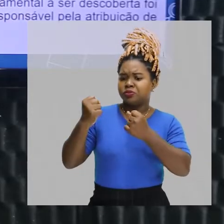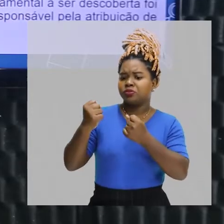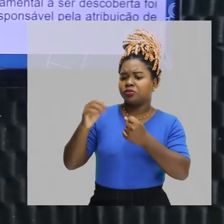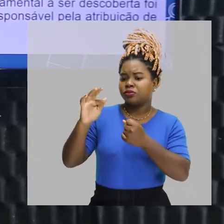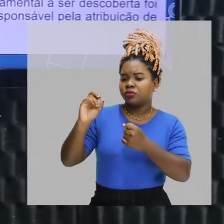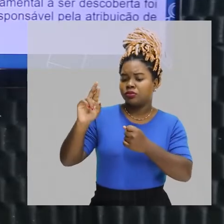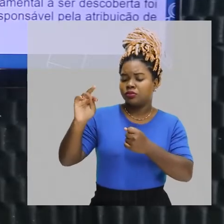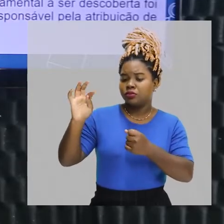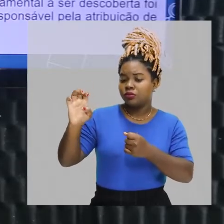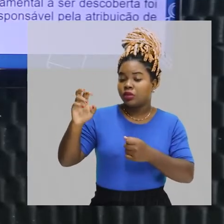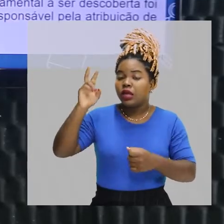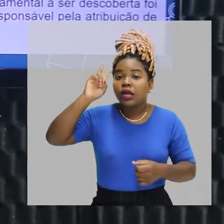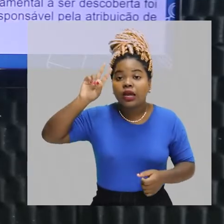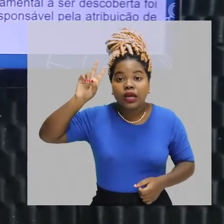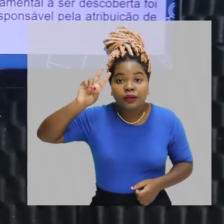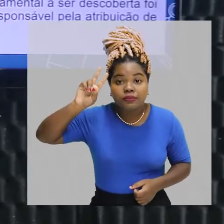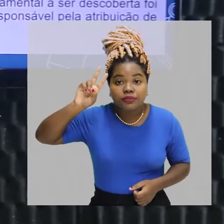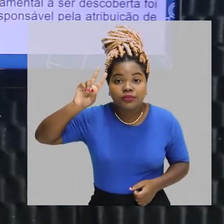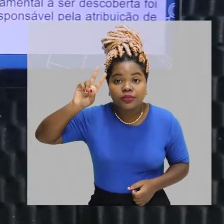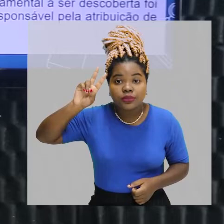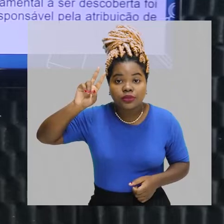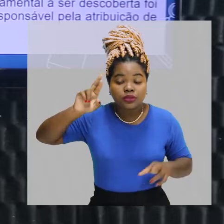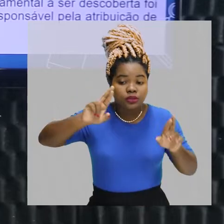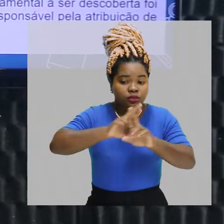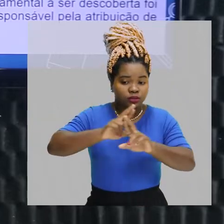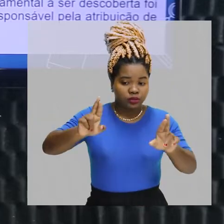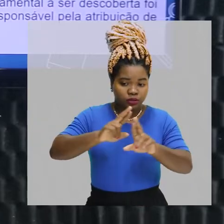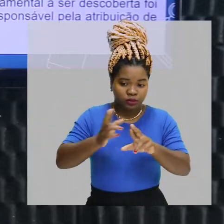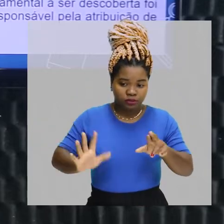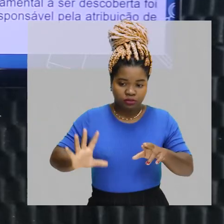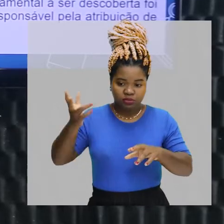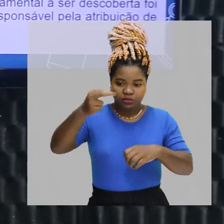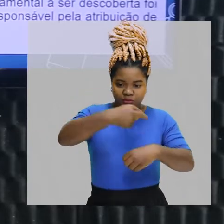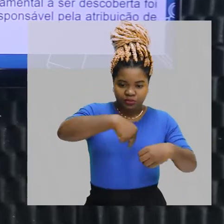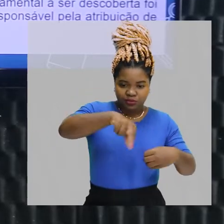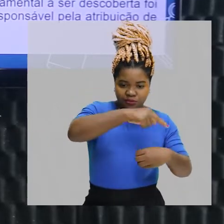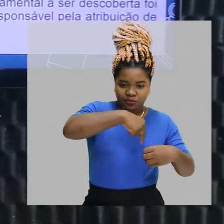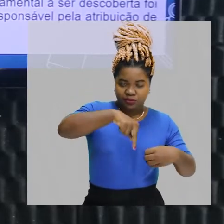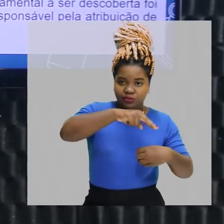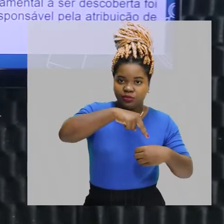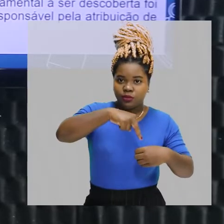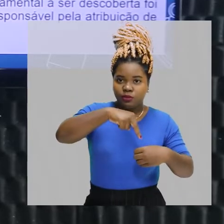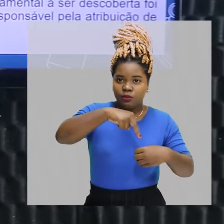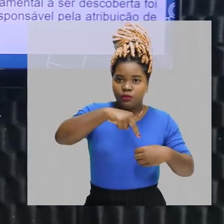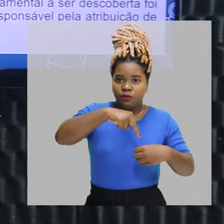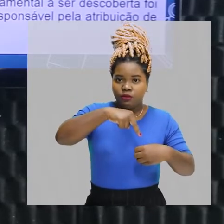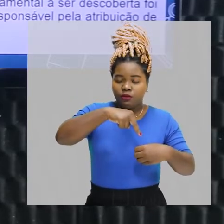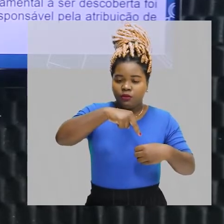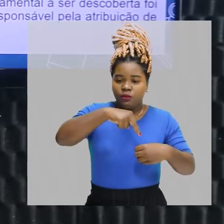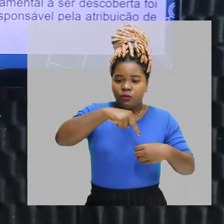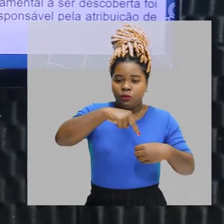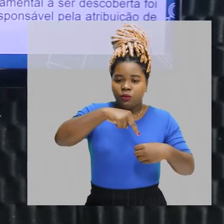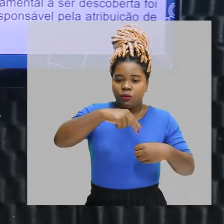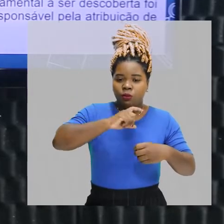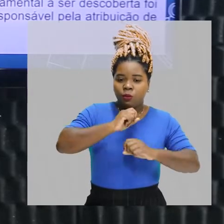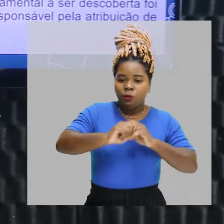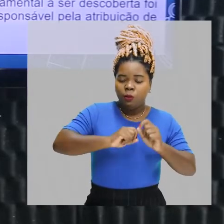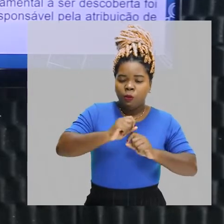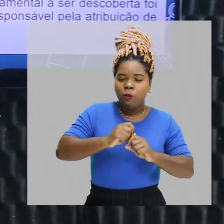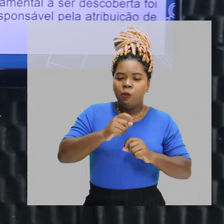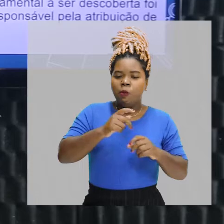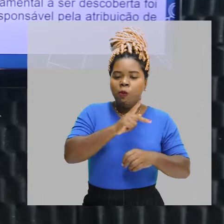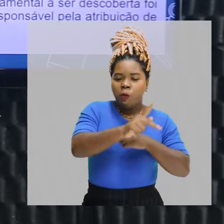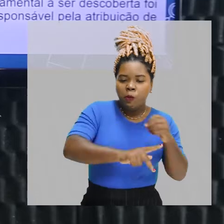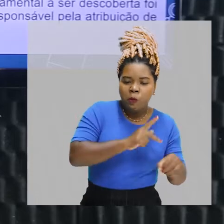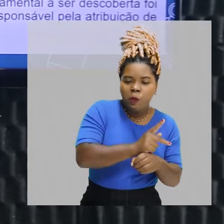Lembra da força forte? Que é aquela relação que acontece lá no núcleo atômico? certo? Faz com que os prótons e os